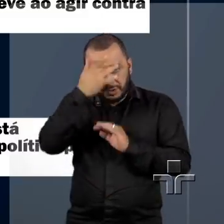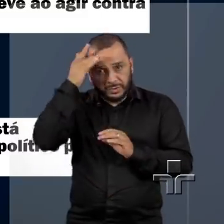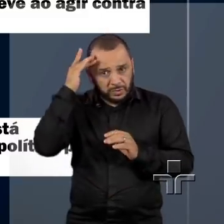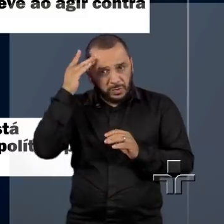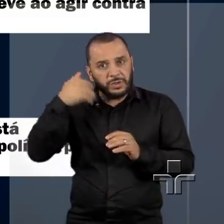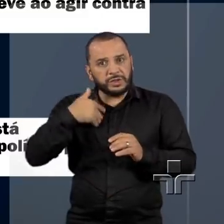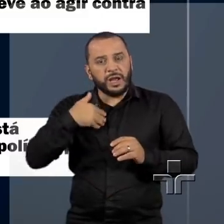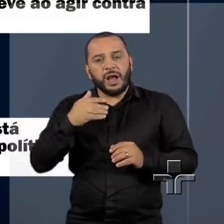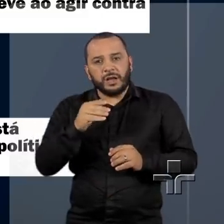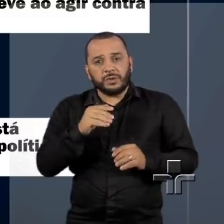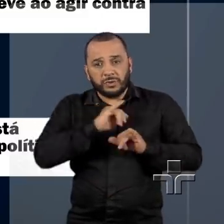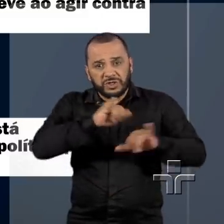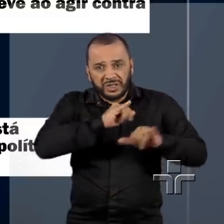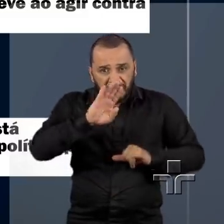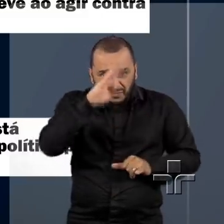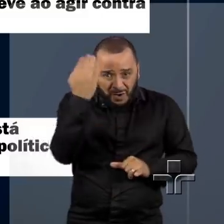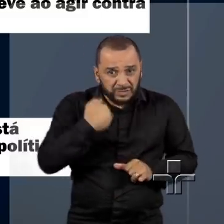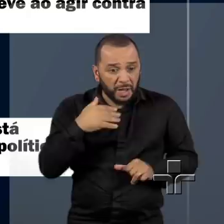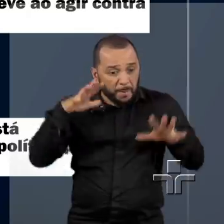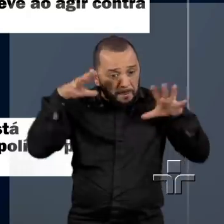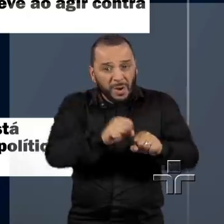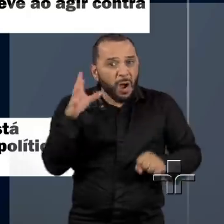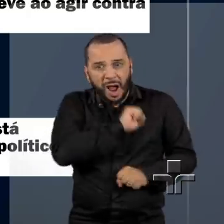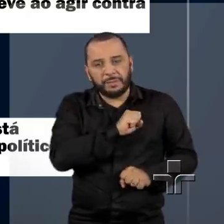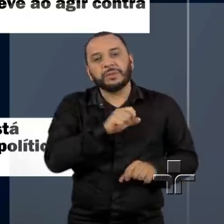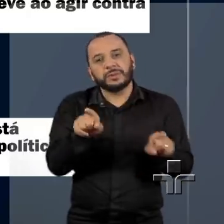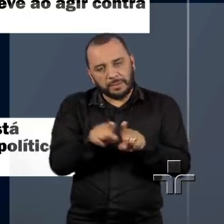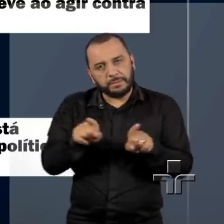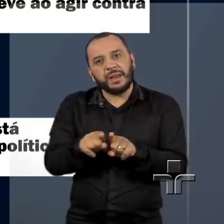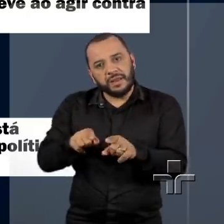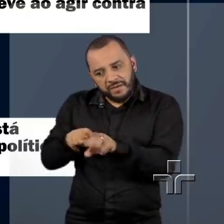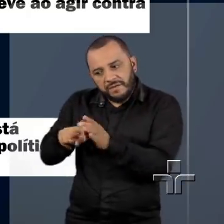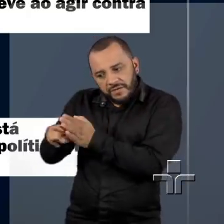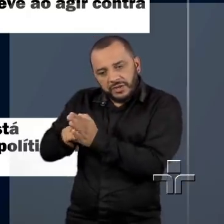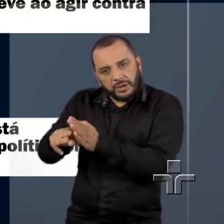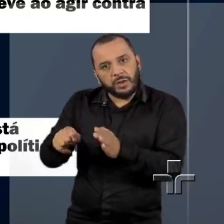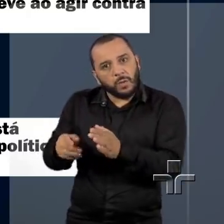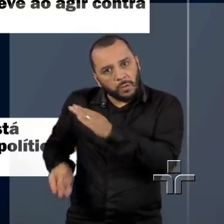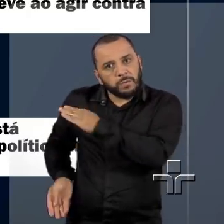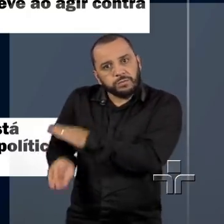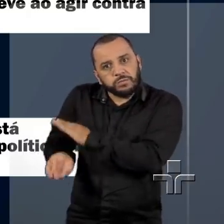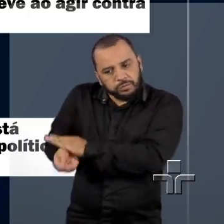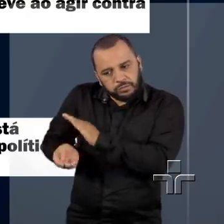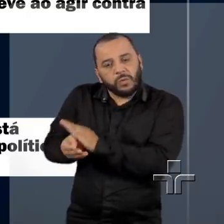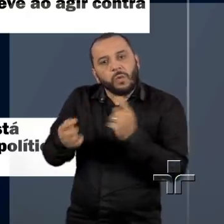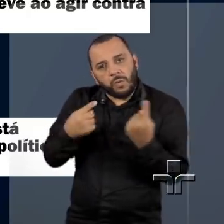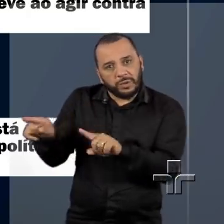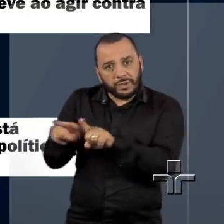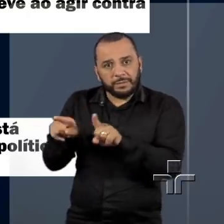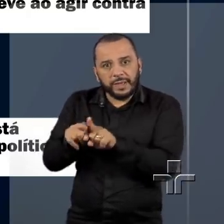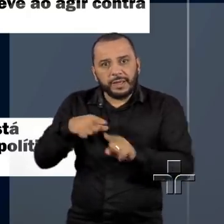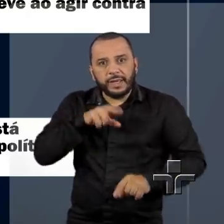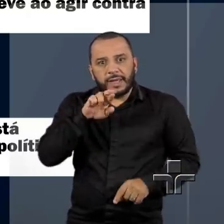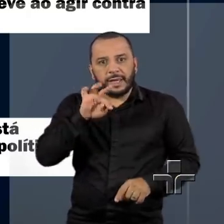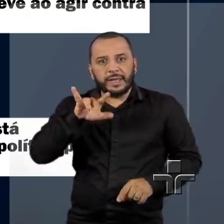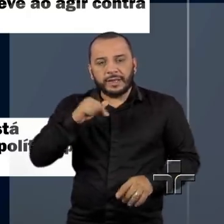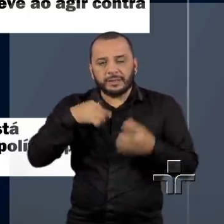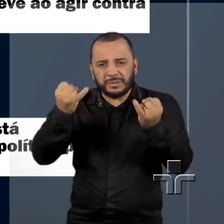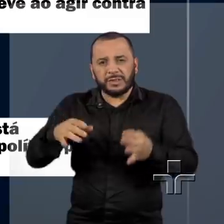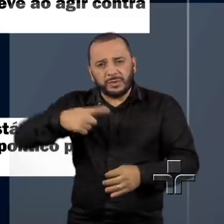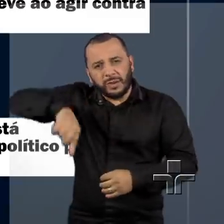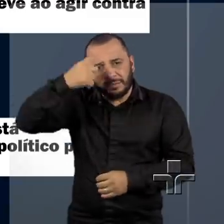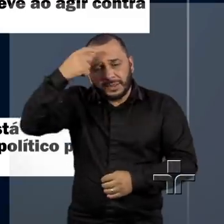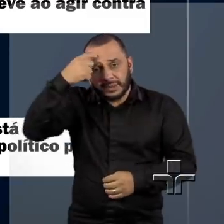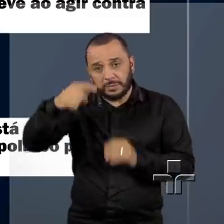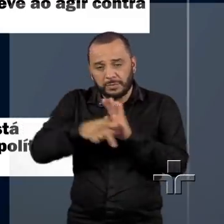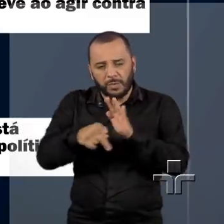Rita Marques diz: o processo democrático brasileiro ainda está amadurecendo. O fato de pensarmos hoje em um